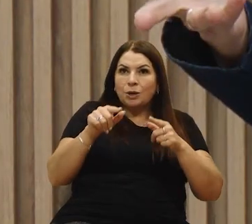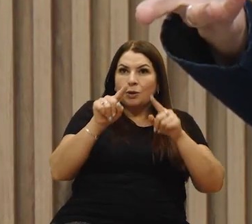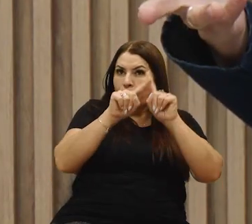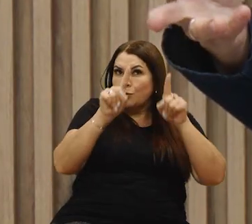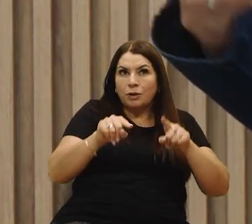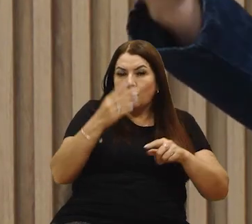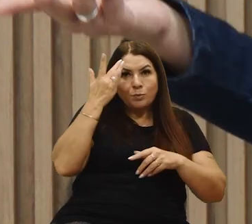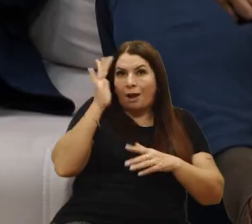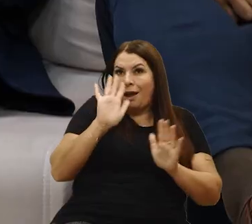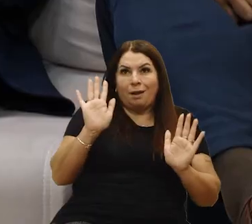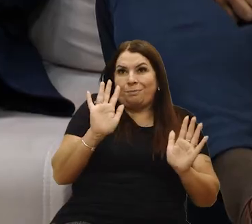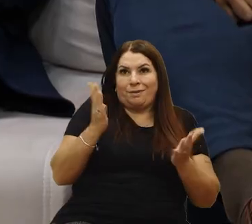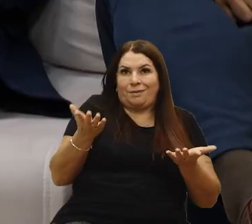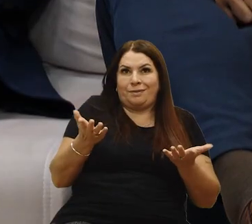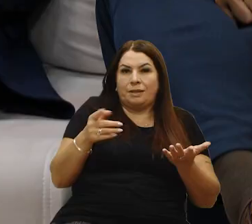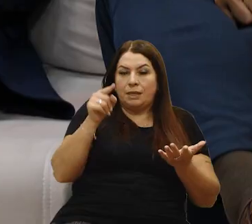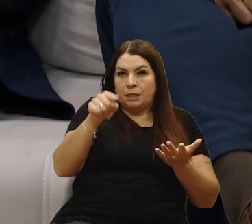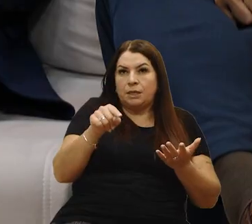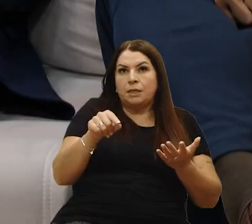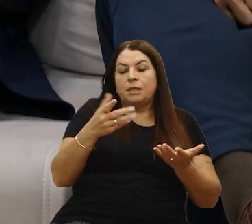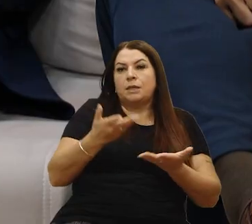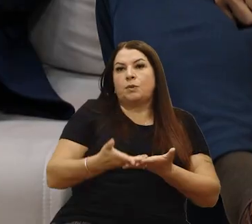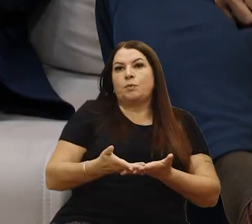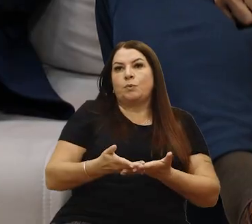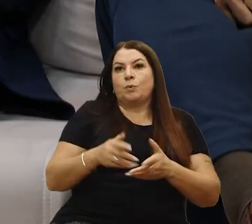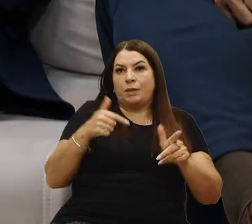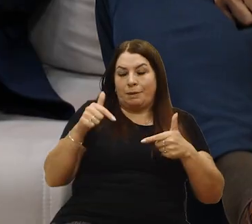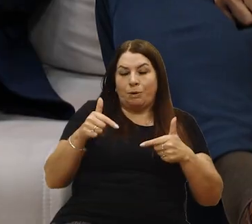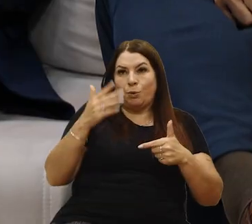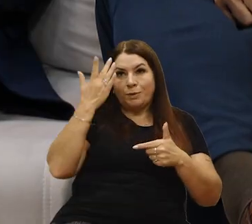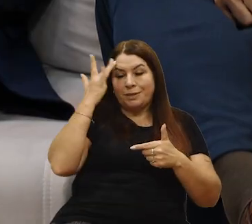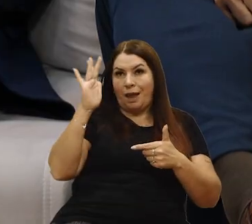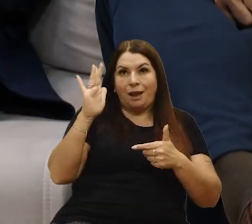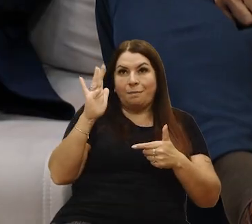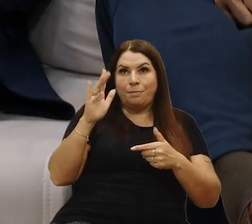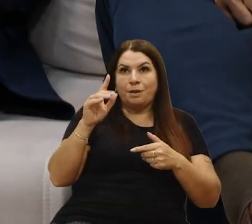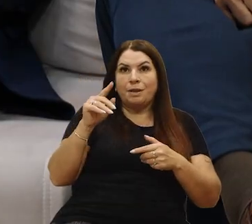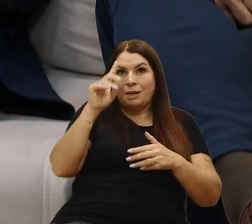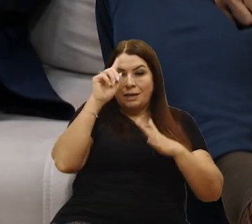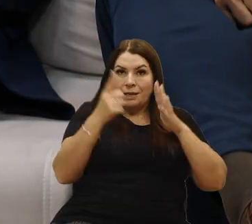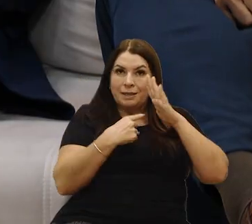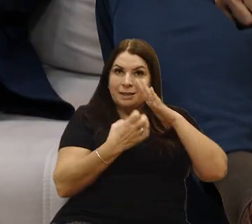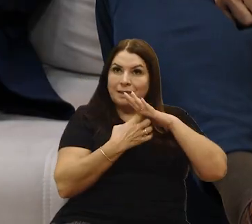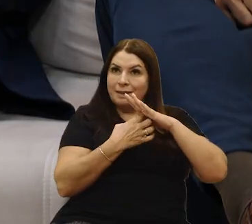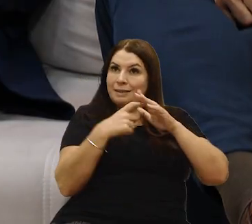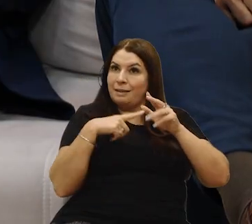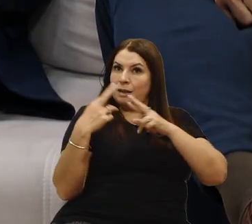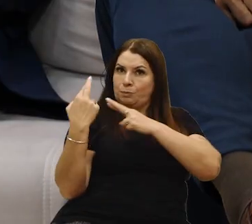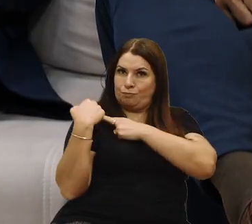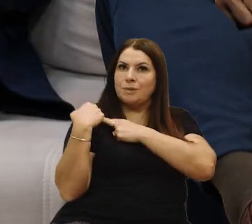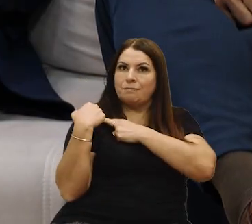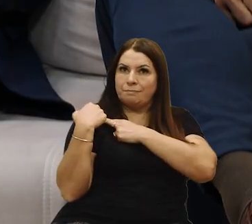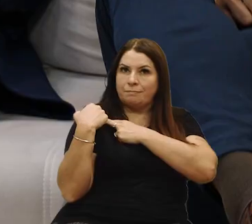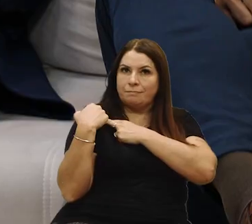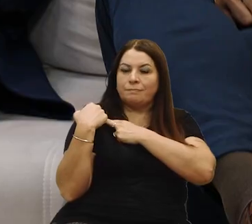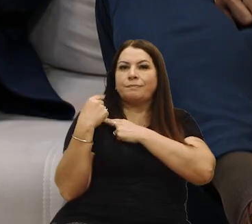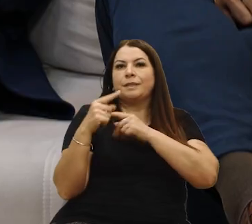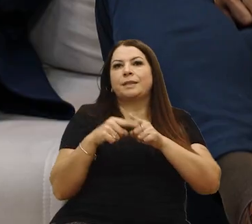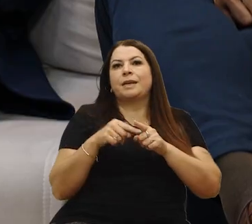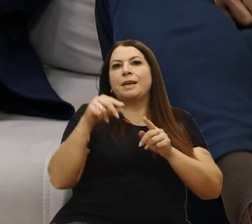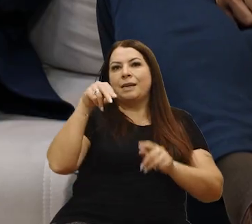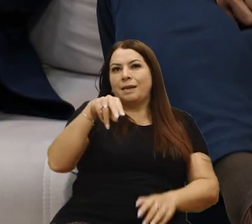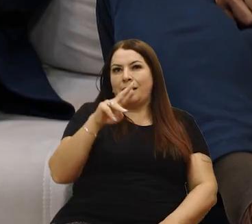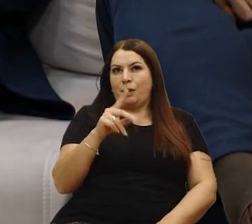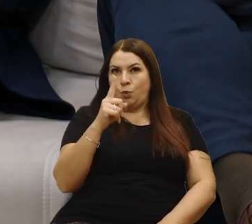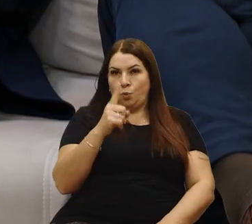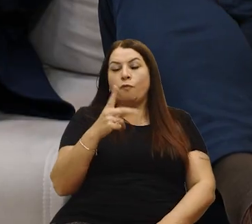sabe disso. Ele não sabe que o trabalhador às vezes não sabe que o empregador tem tamanha responsabilidade. A própria